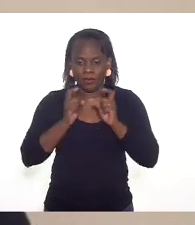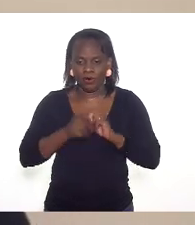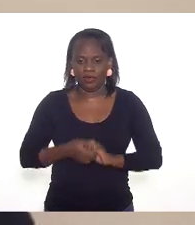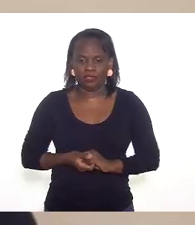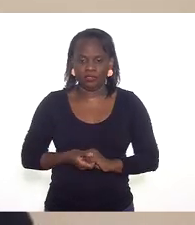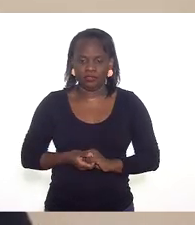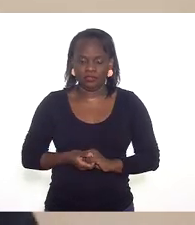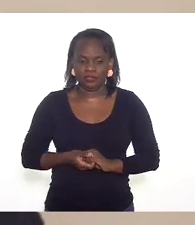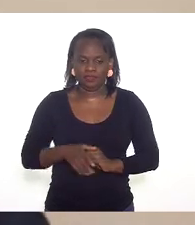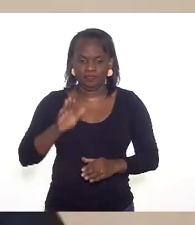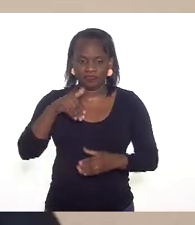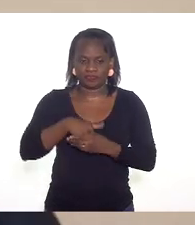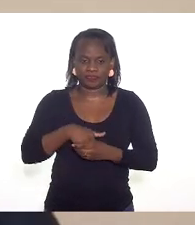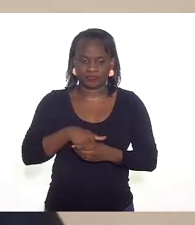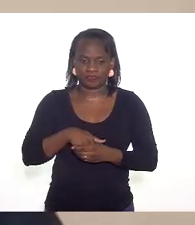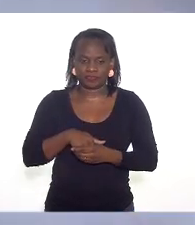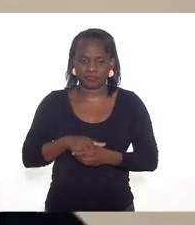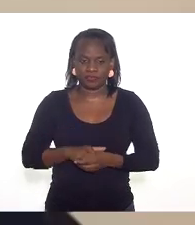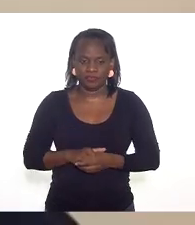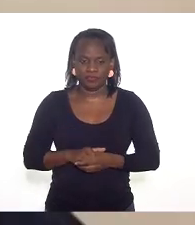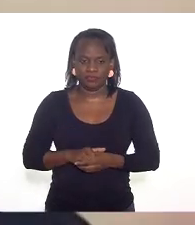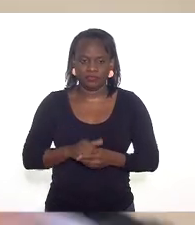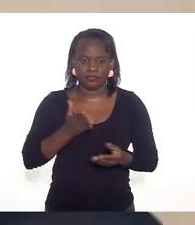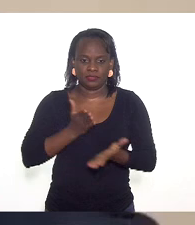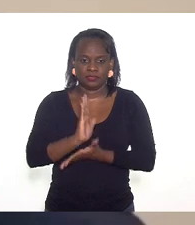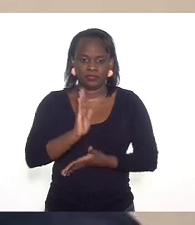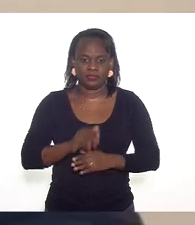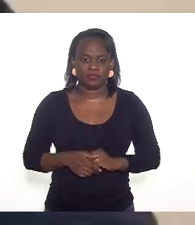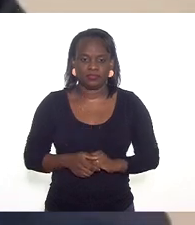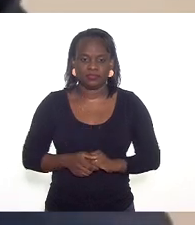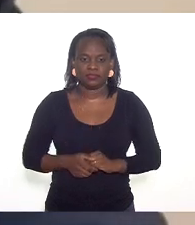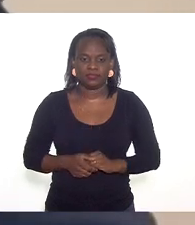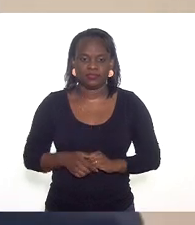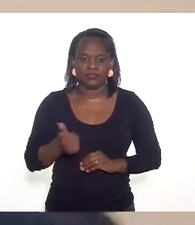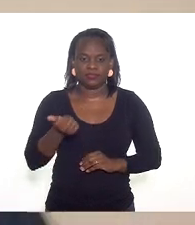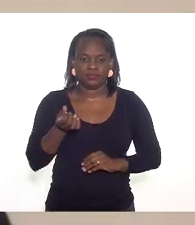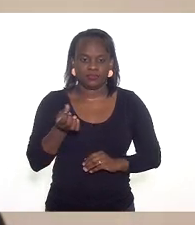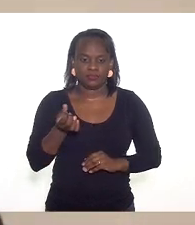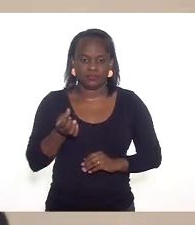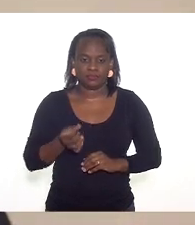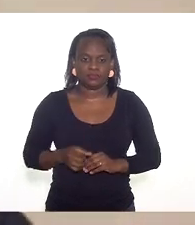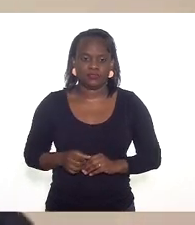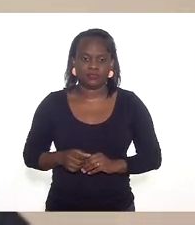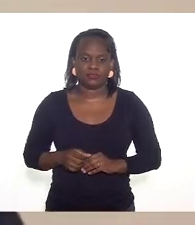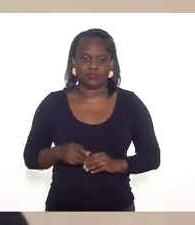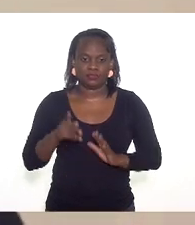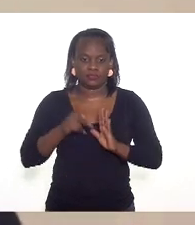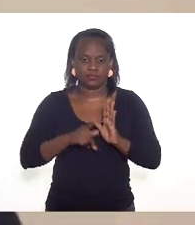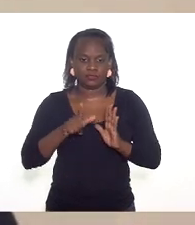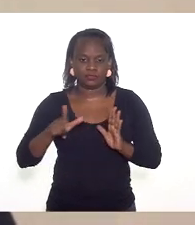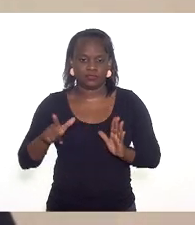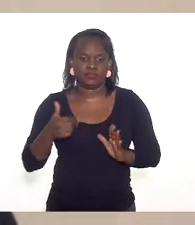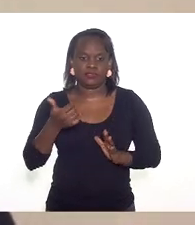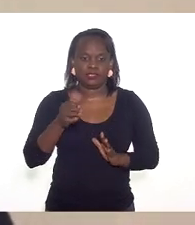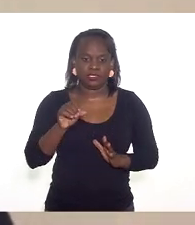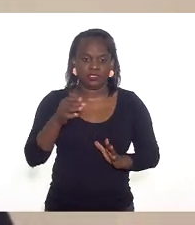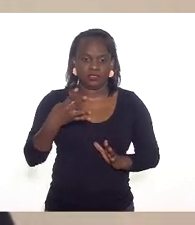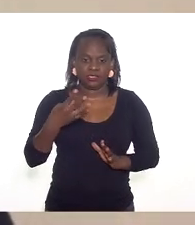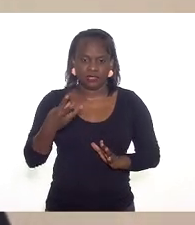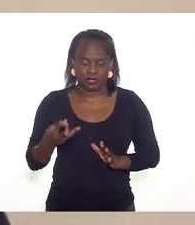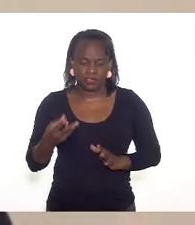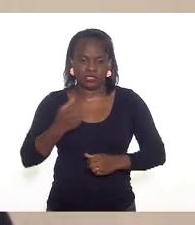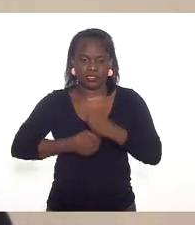discussão, em votação, aprovado. 16. Projeto de lei número 1043